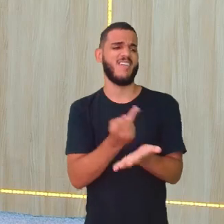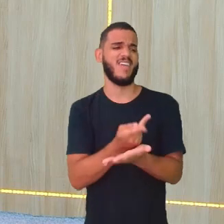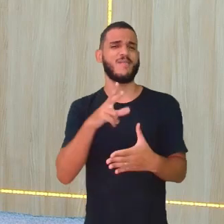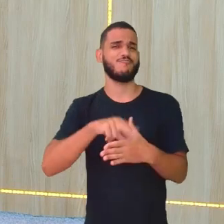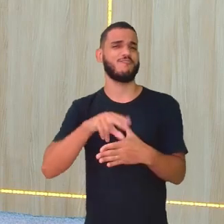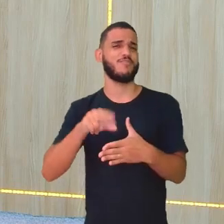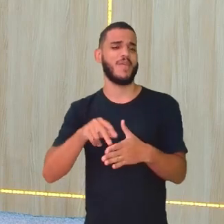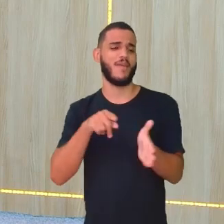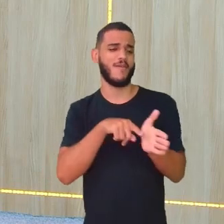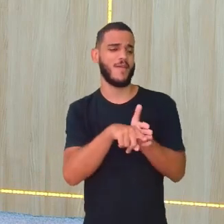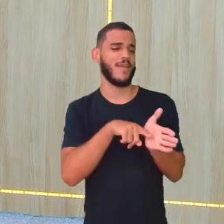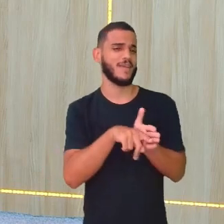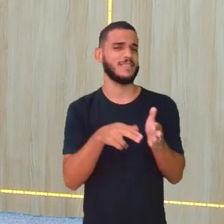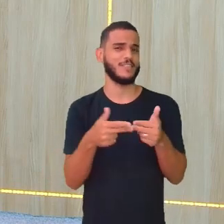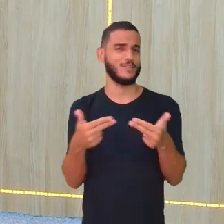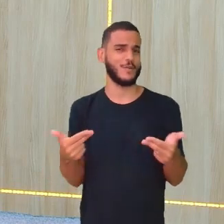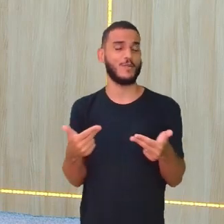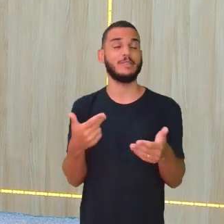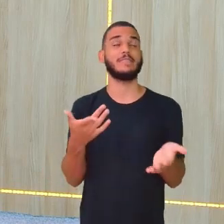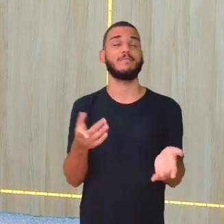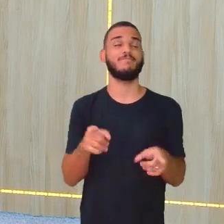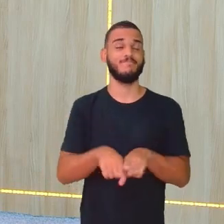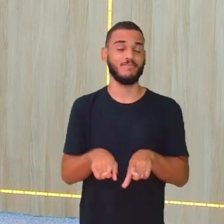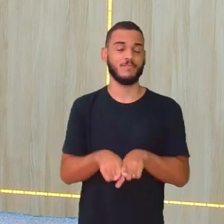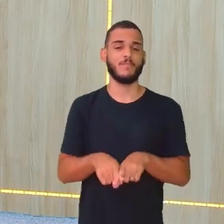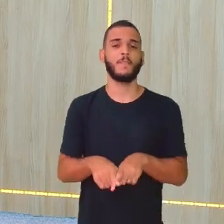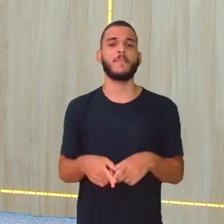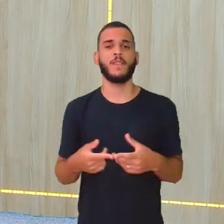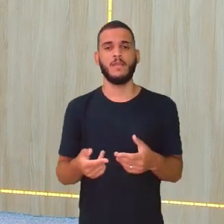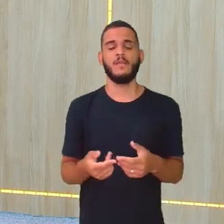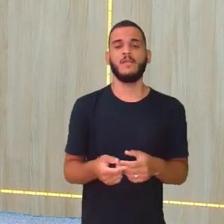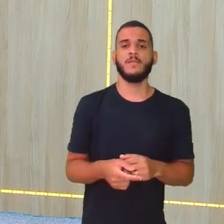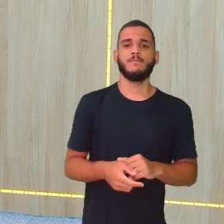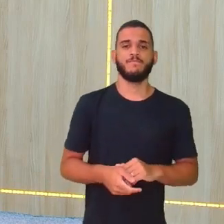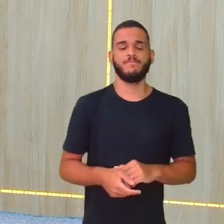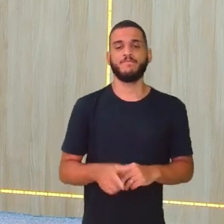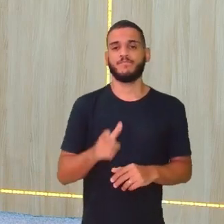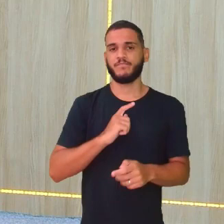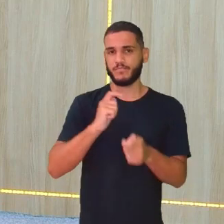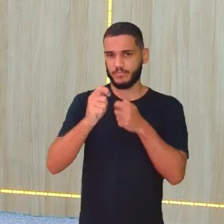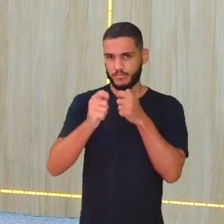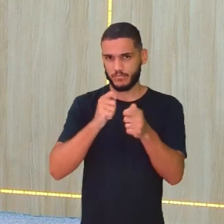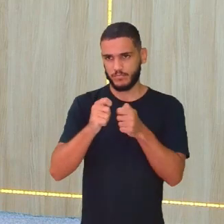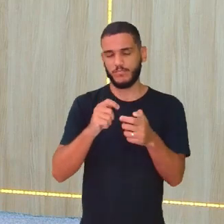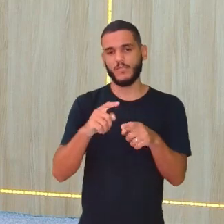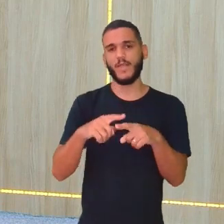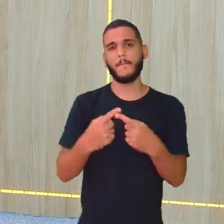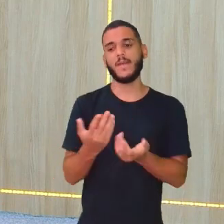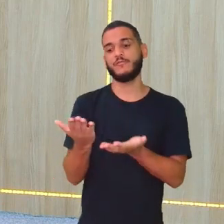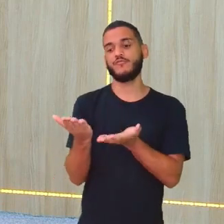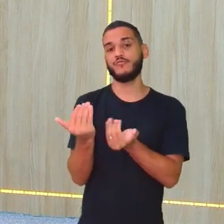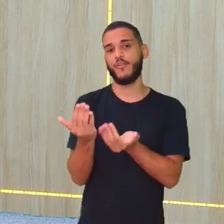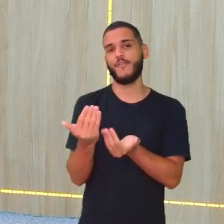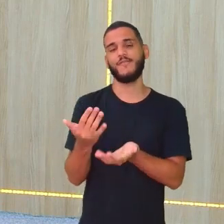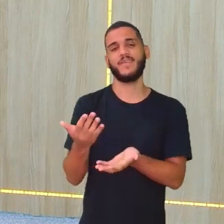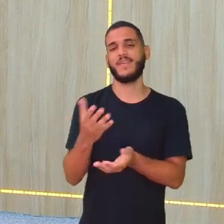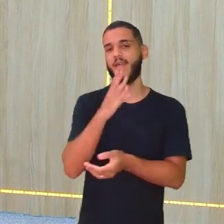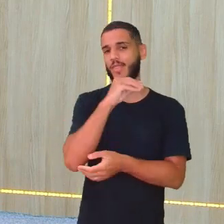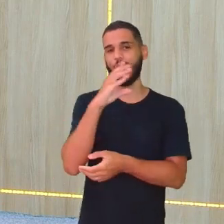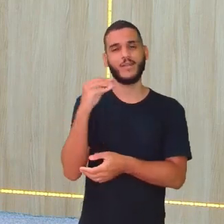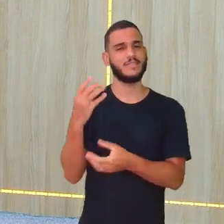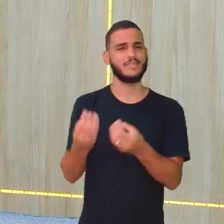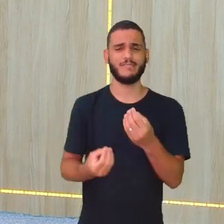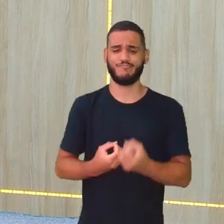apuração, de Checagem, né? checagem. Ele veio a ser um jornalista no futuro, mas ele era um jovem, adolescente,